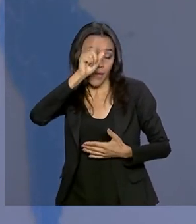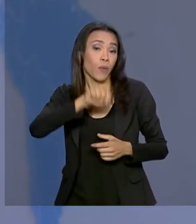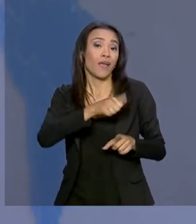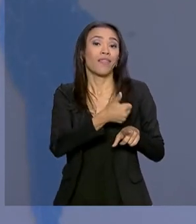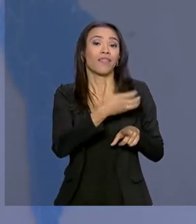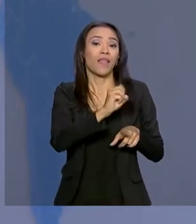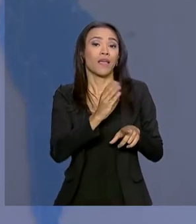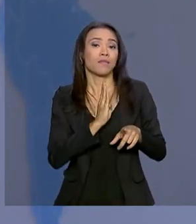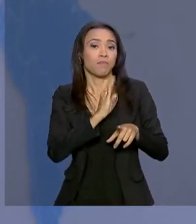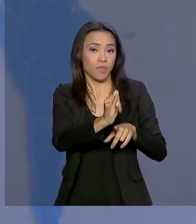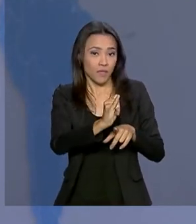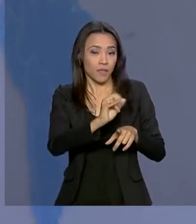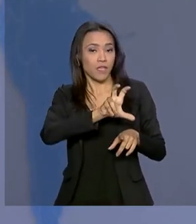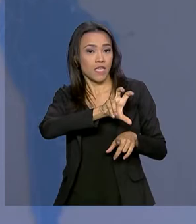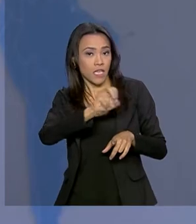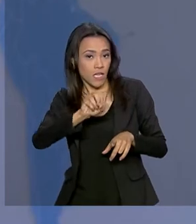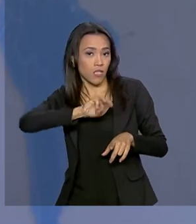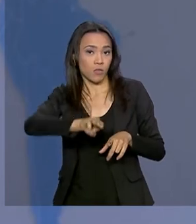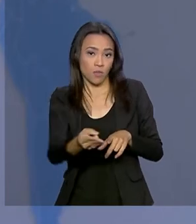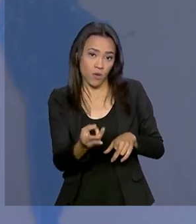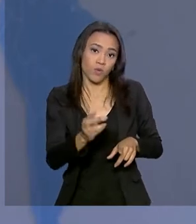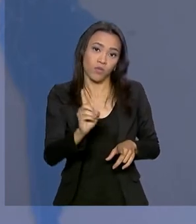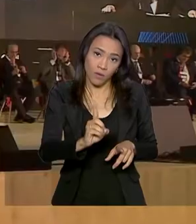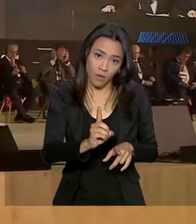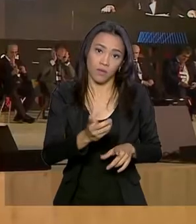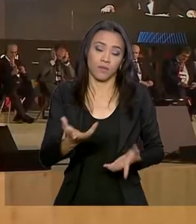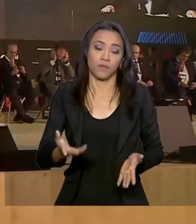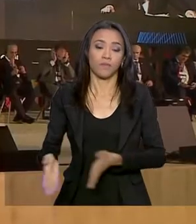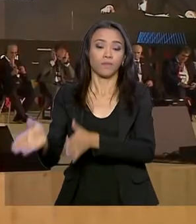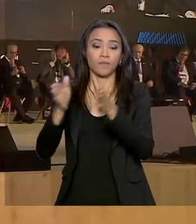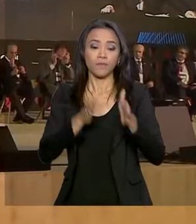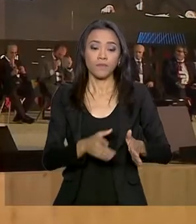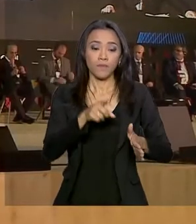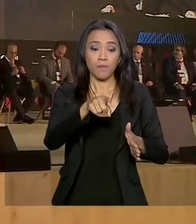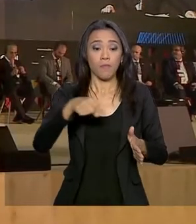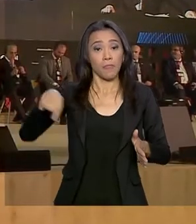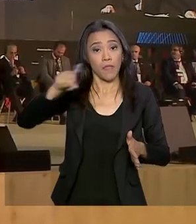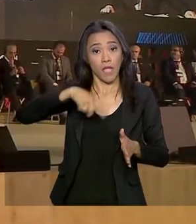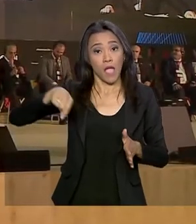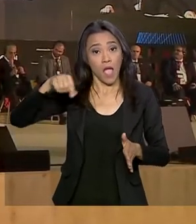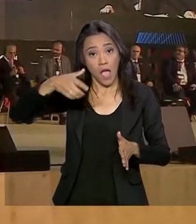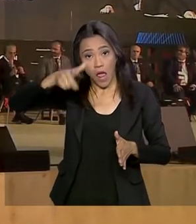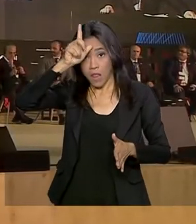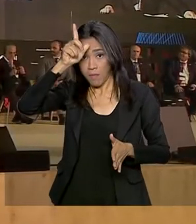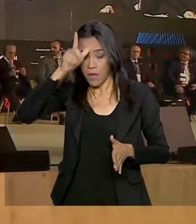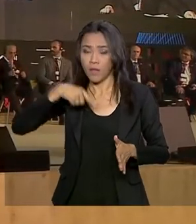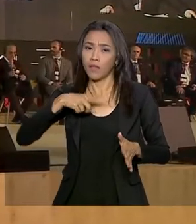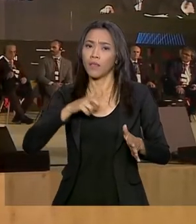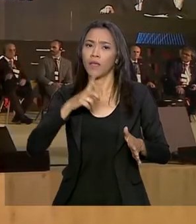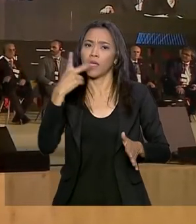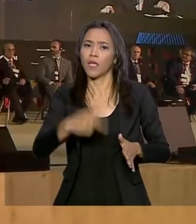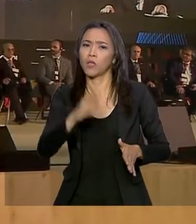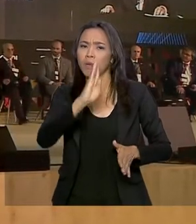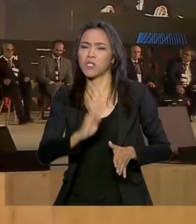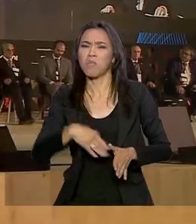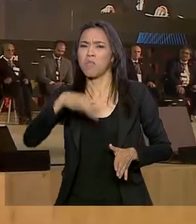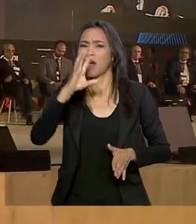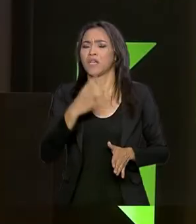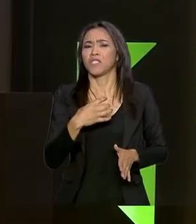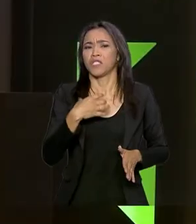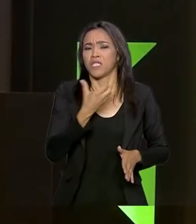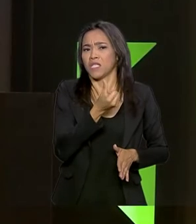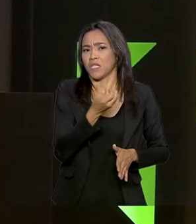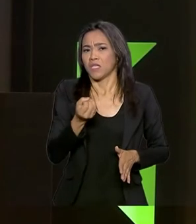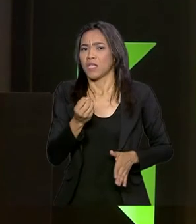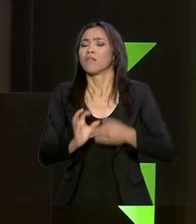10 bilhões e 500 milhões de dólares. Além disso, os alemães mantêm no país cerca de 1.600 empresas, números